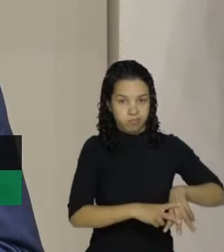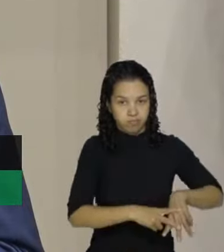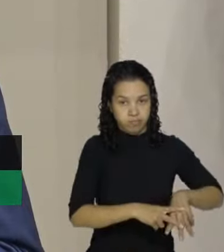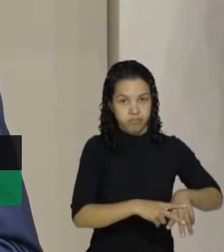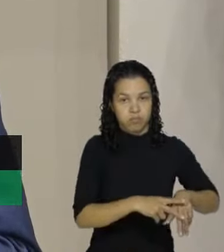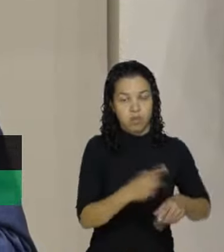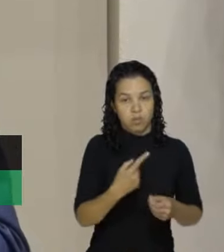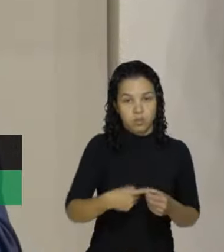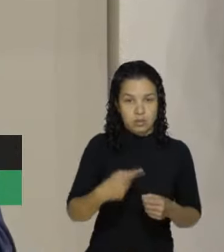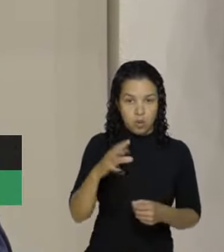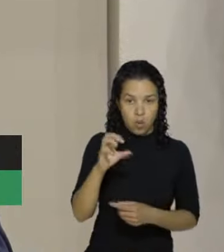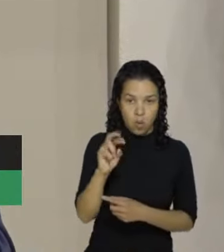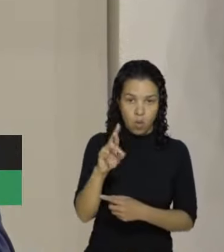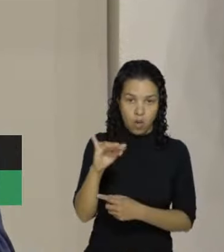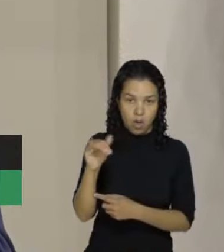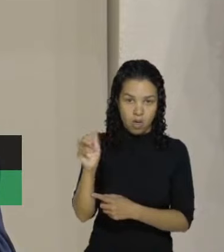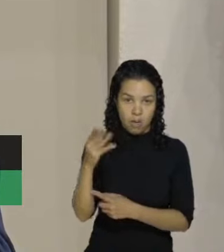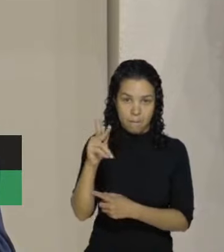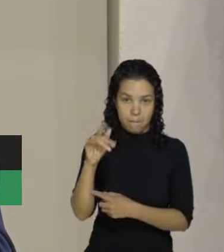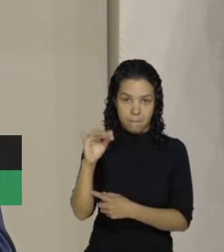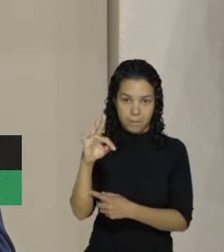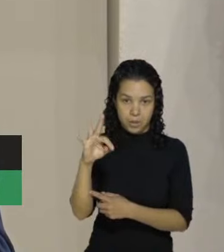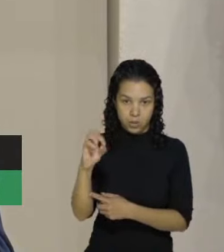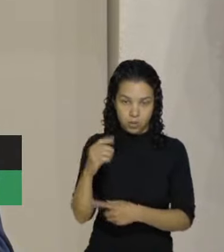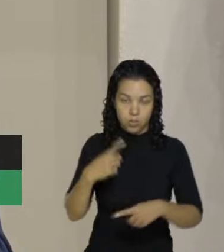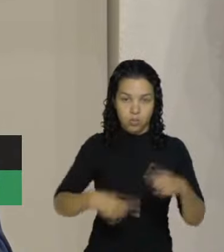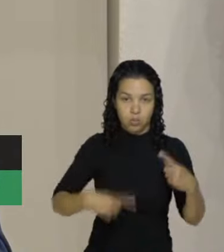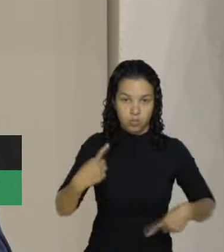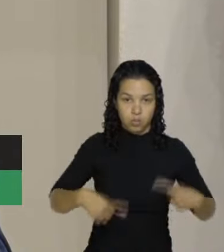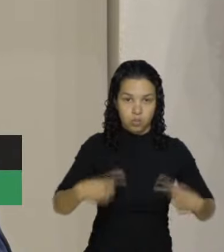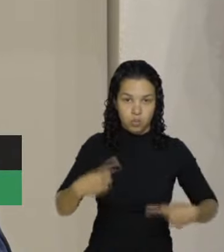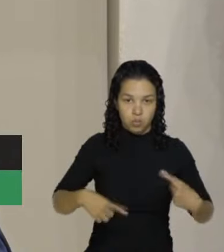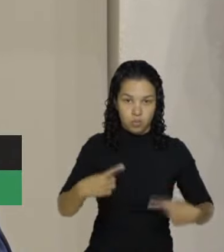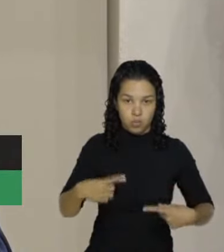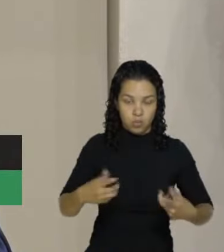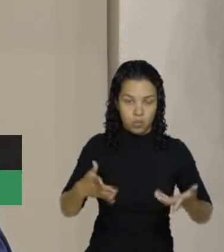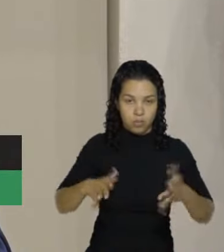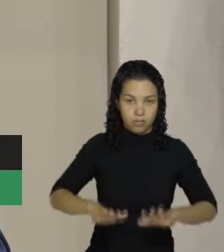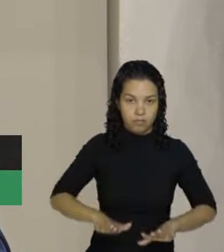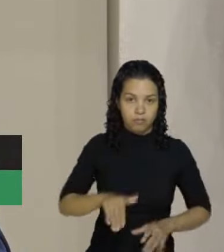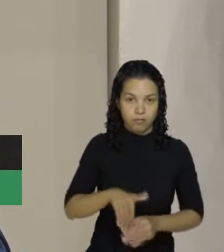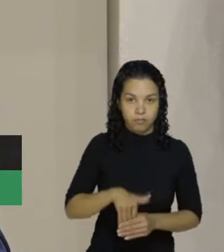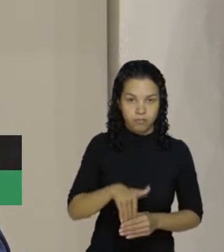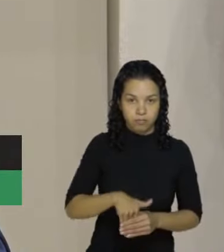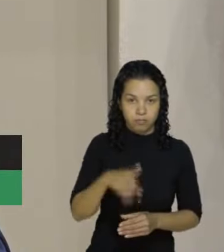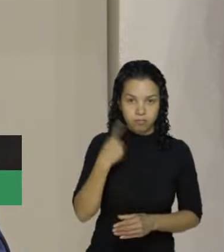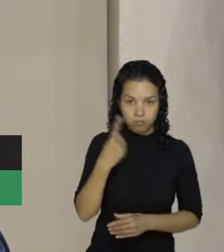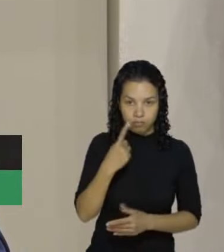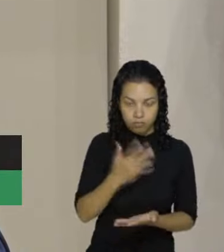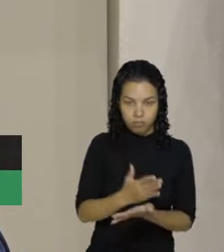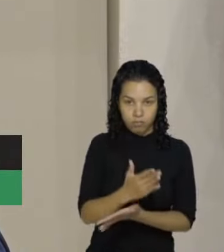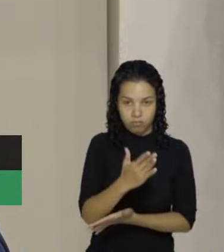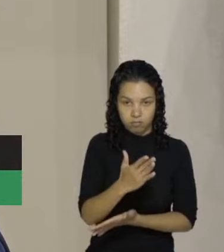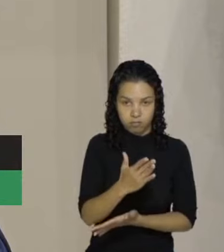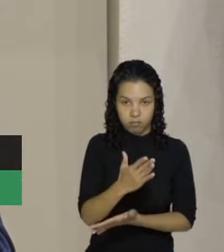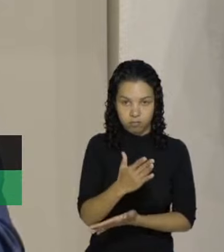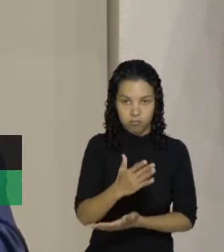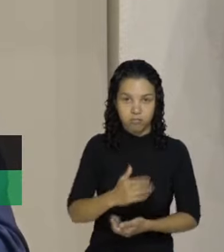de Correia Pinto, em discussão. Não havendo quem queira discutir, em votação. Deputados que aprovam, permaneçam como se